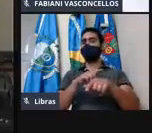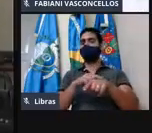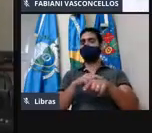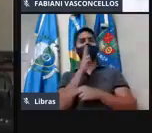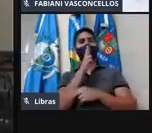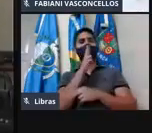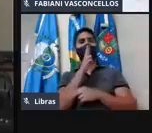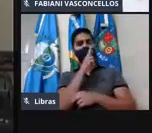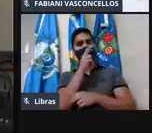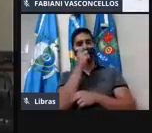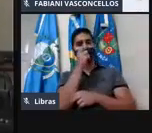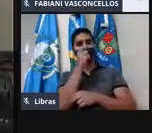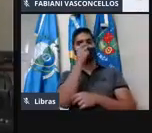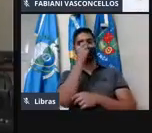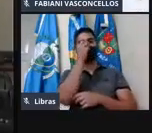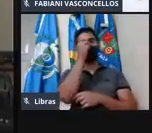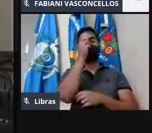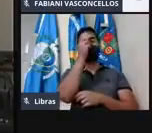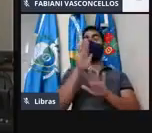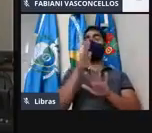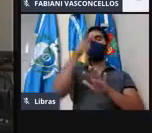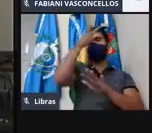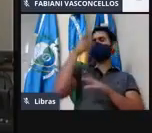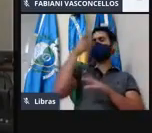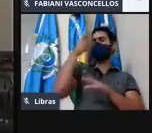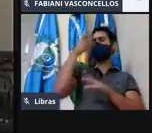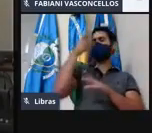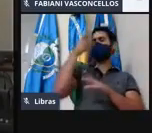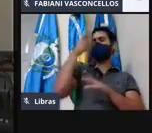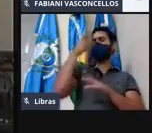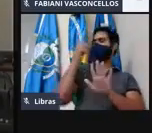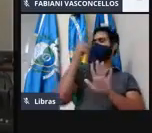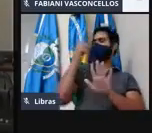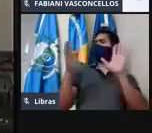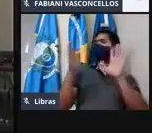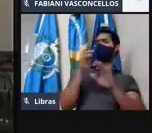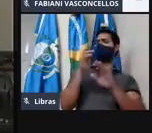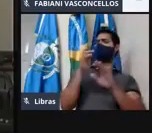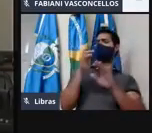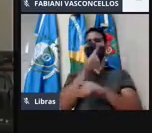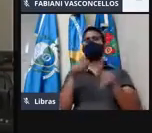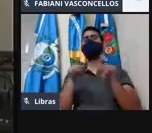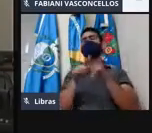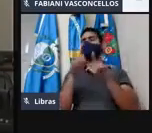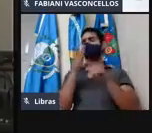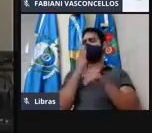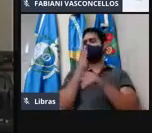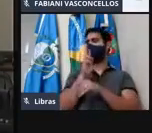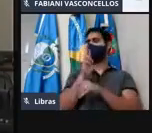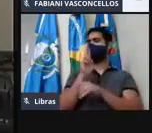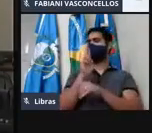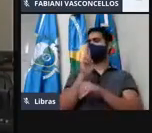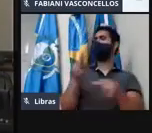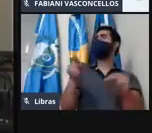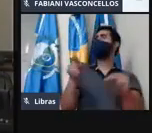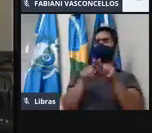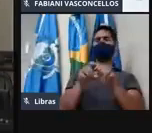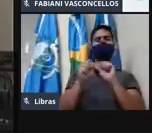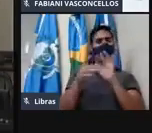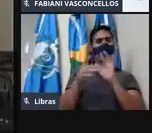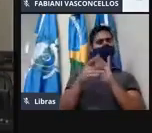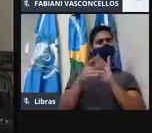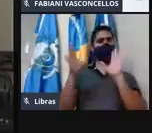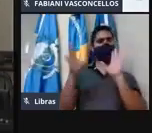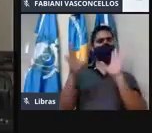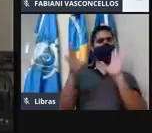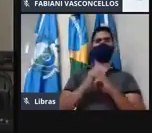restrita. Aí o prefeito falou naquela reunião, não, se for abrir restaurante, tem que abrir bar também até mais tarde. Foi ou não foi, vereador Rafael? Palavras dele.